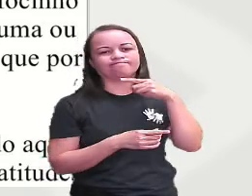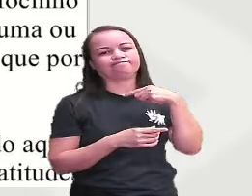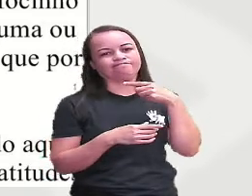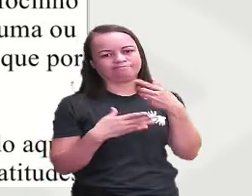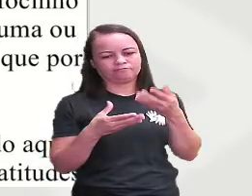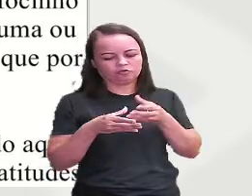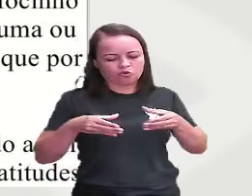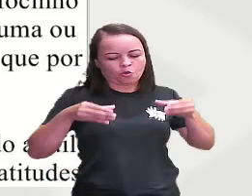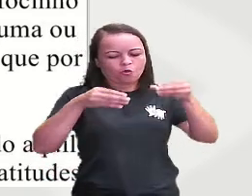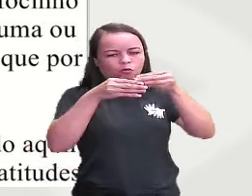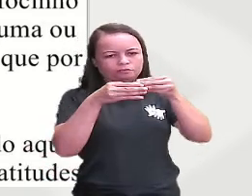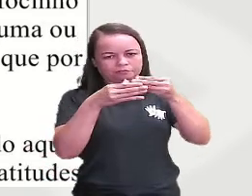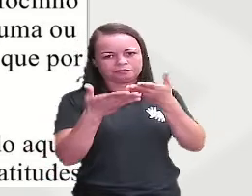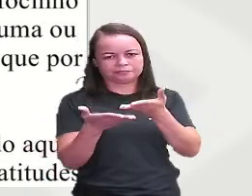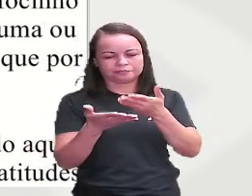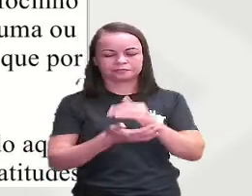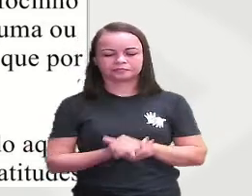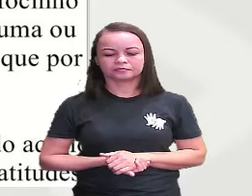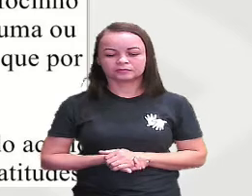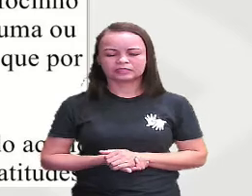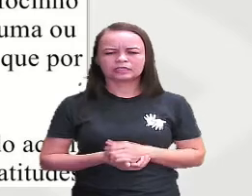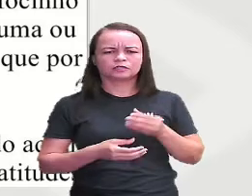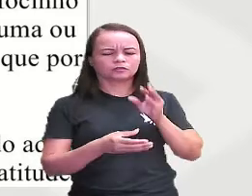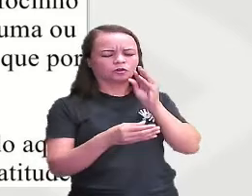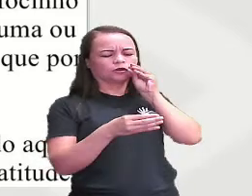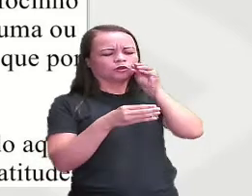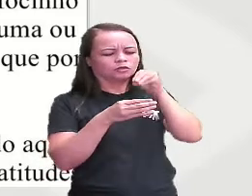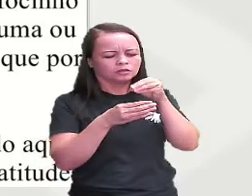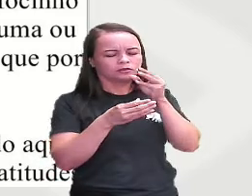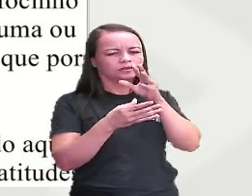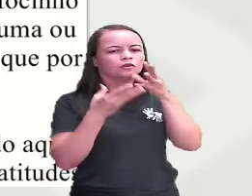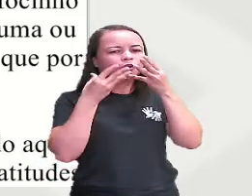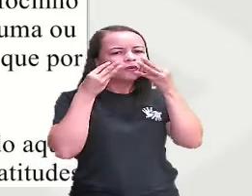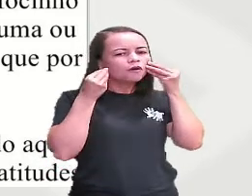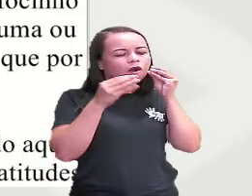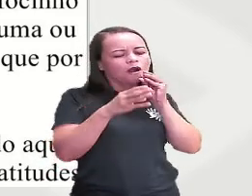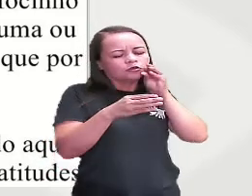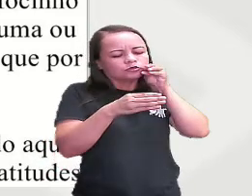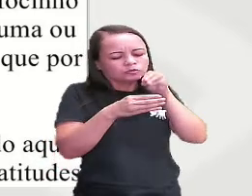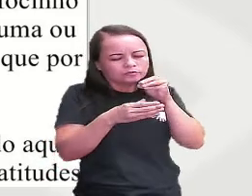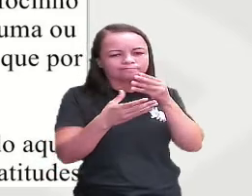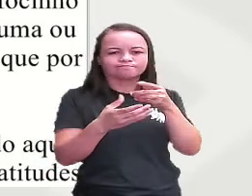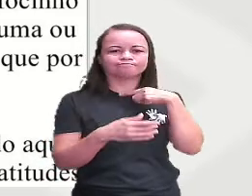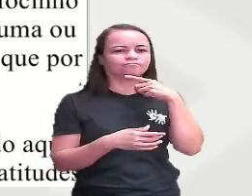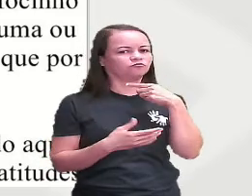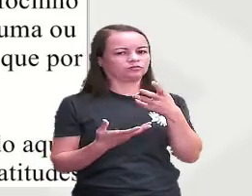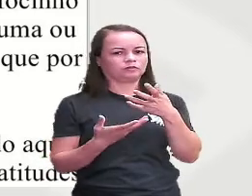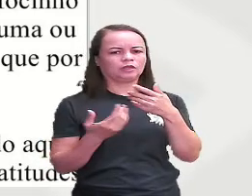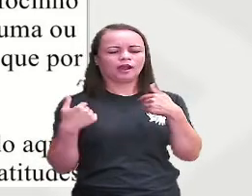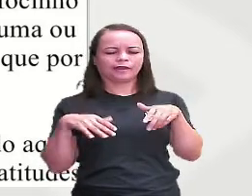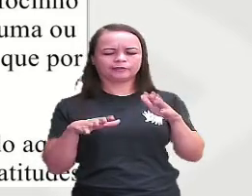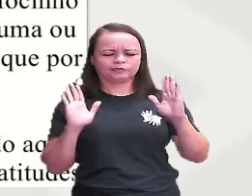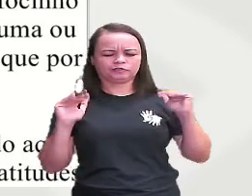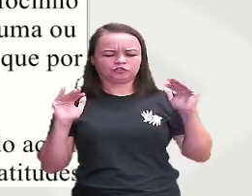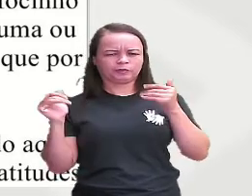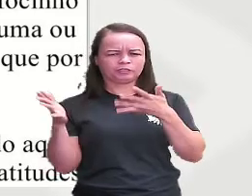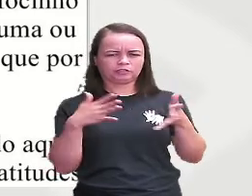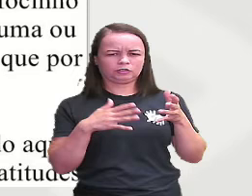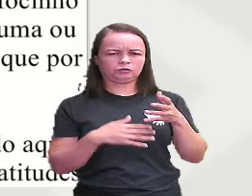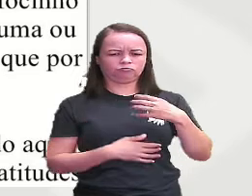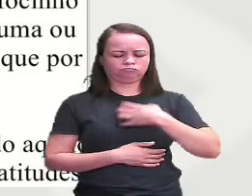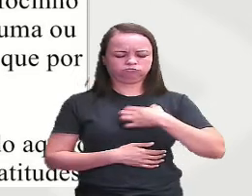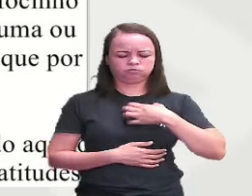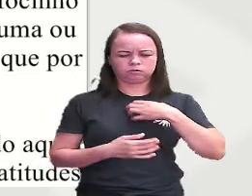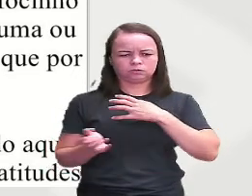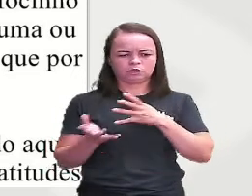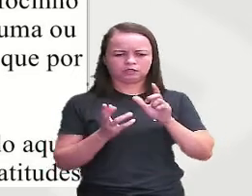jarro. Tentou mais uma vez, mais 2 vezes e se despediu de mau humor, achando